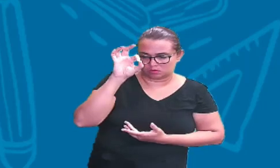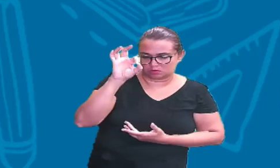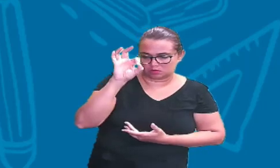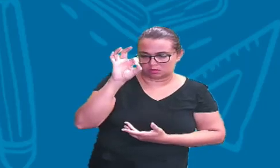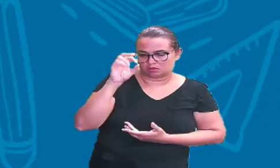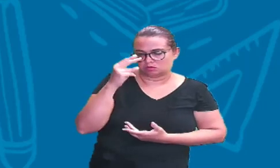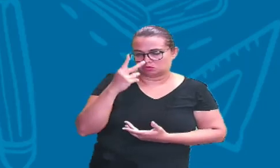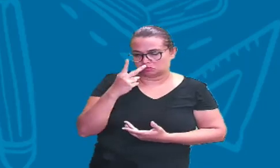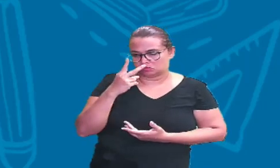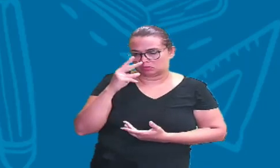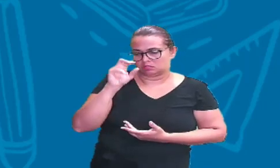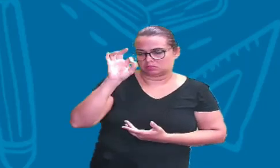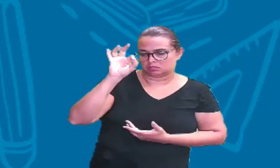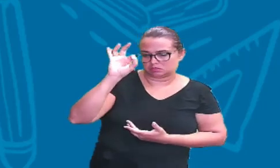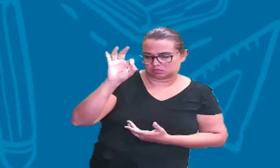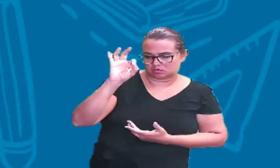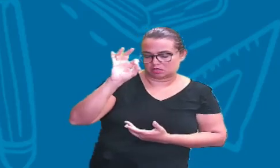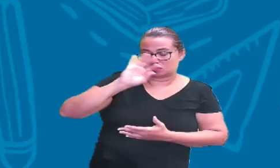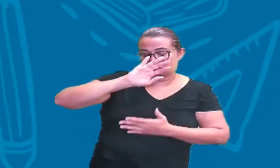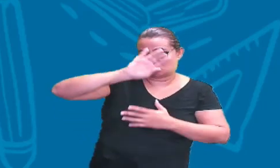360 graus, que é essa